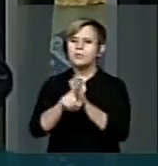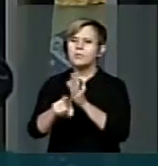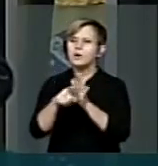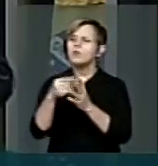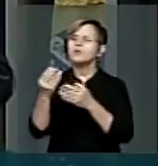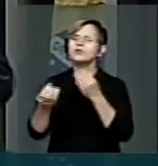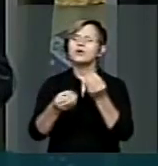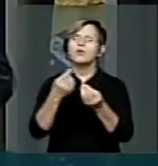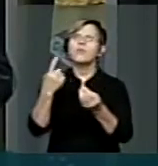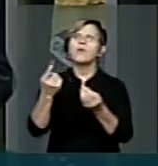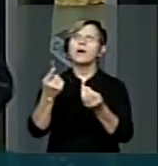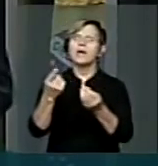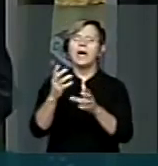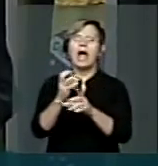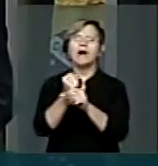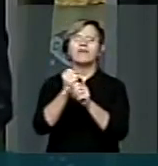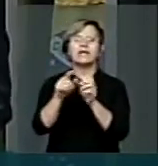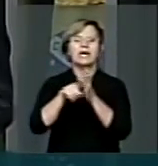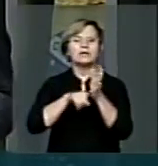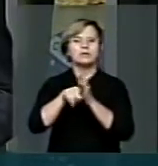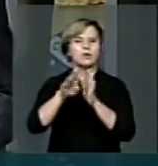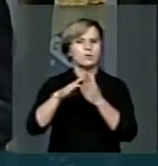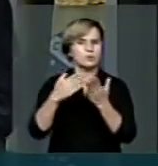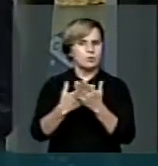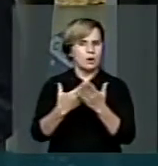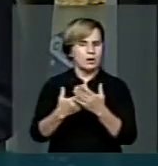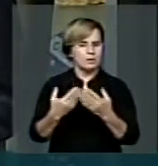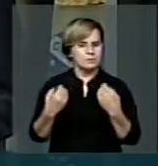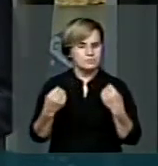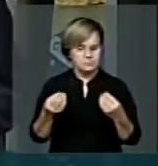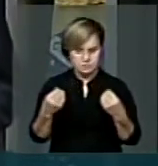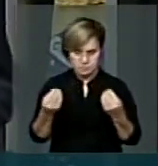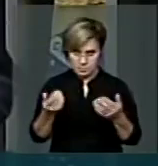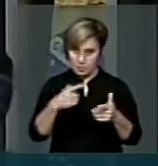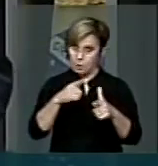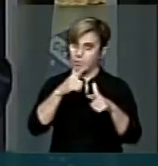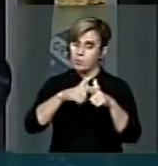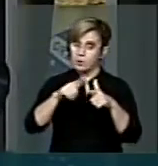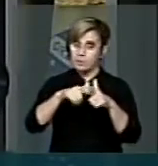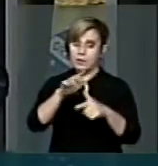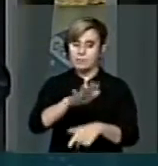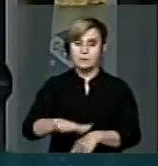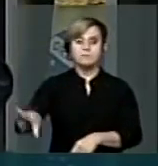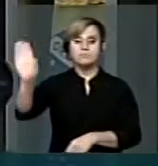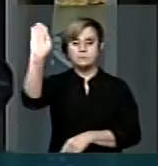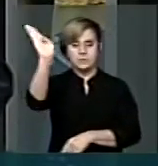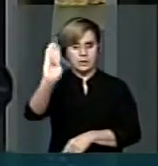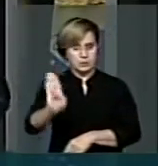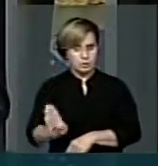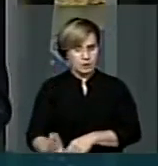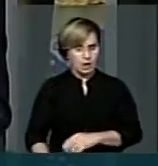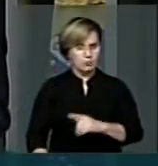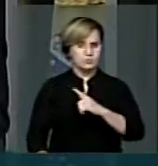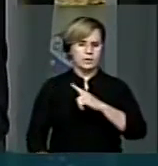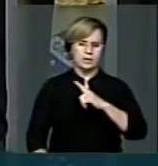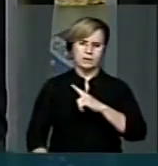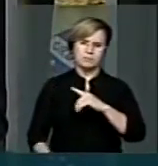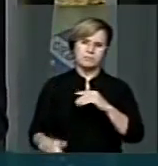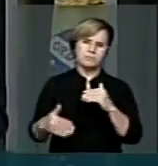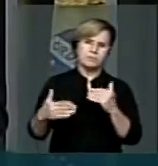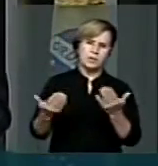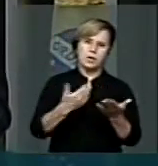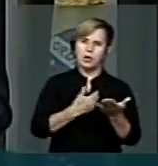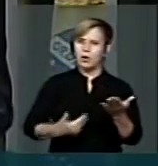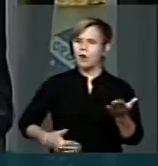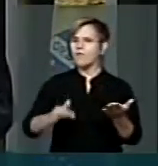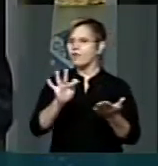a escola. Caberia, esse é um problema nacional, essa realidade está espalhada por todo o país, caberia ao governo